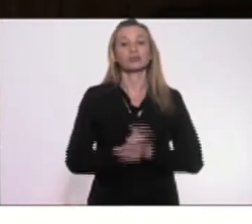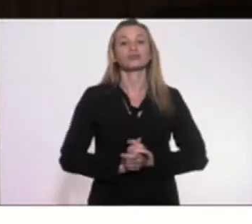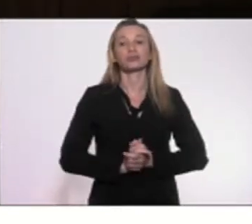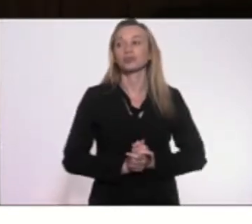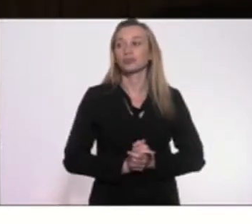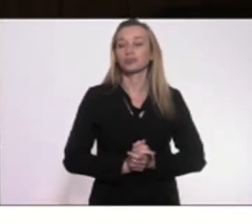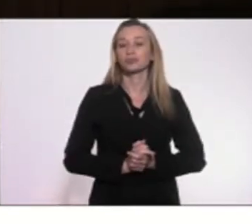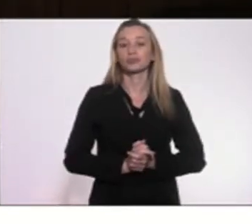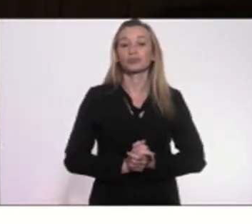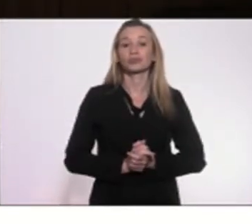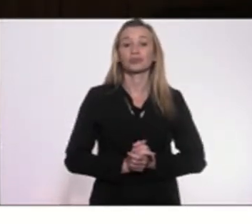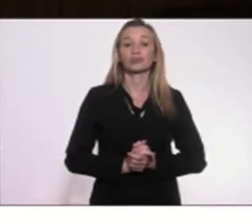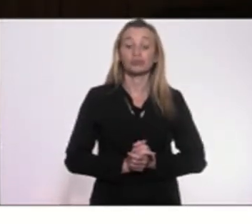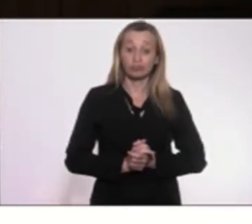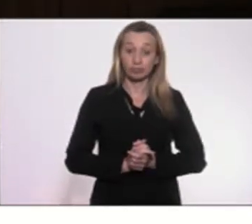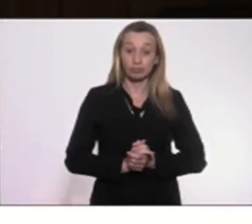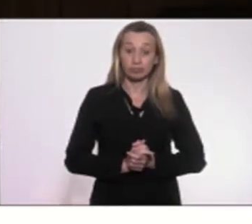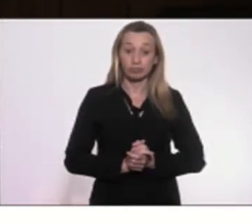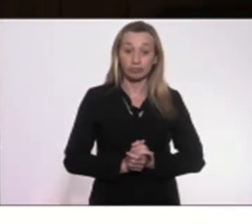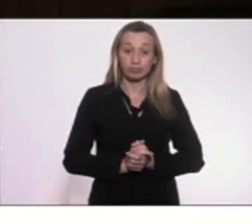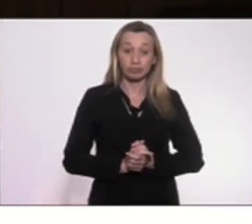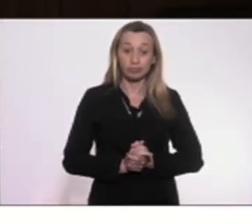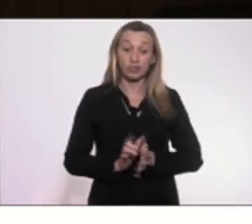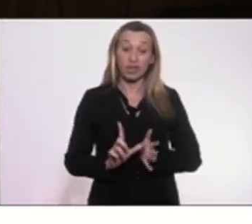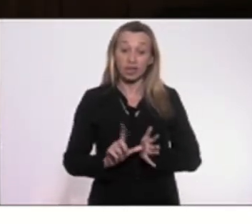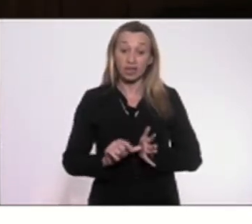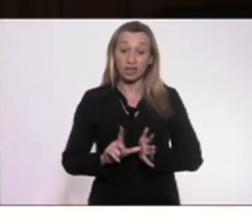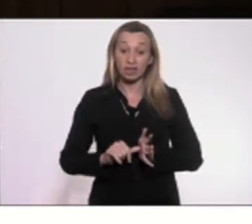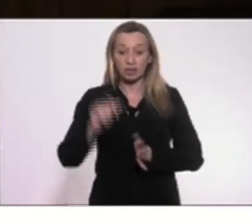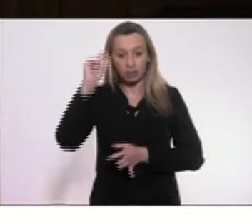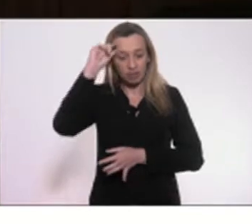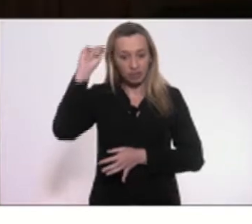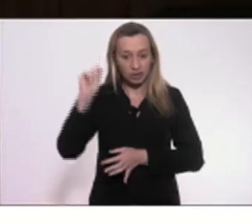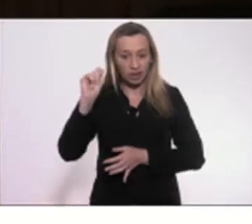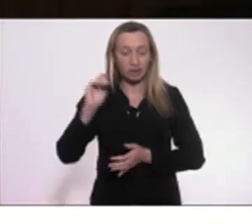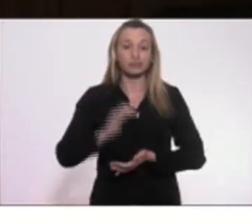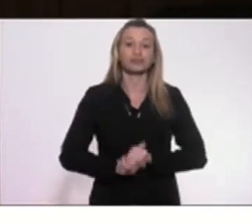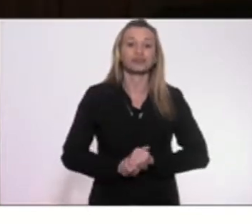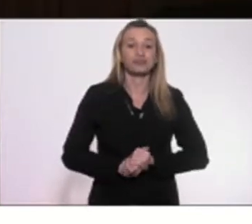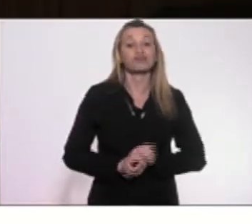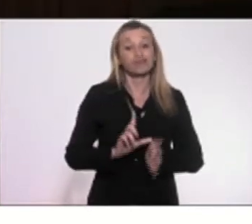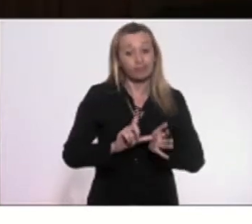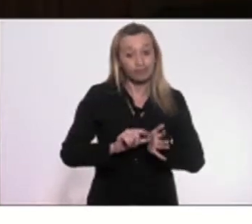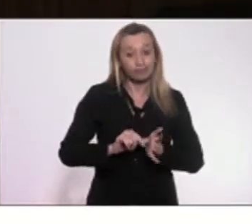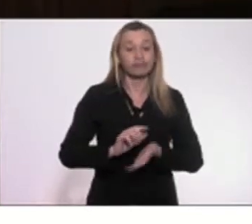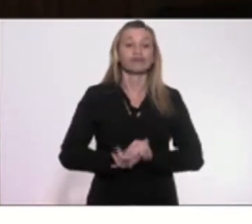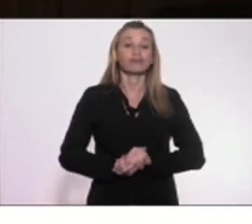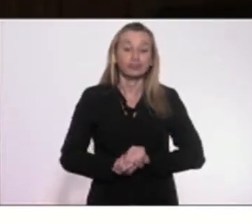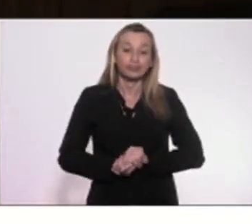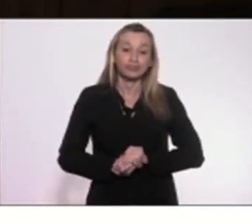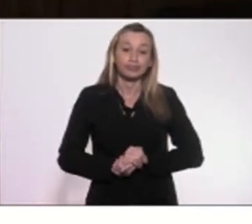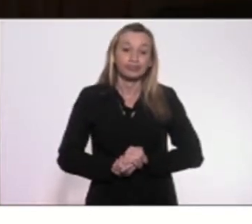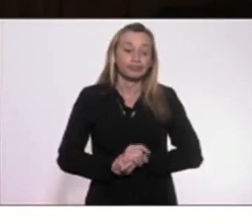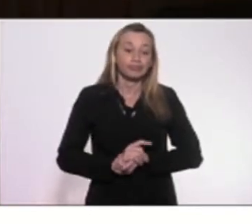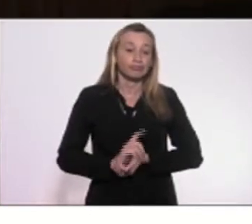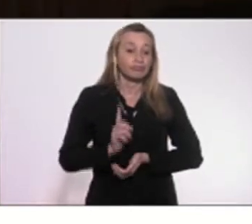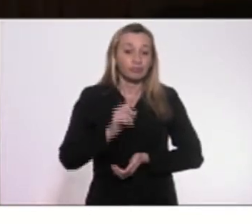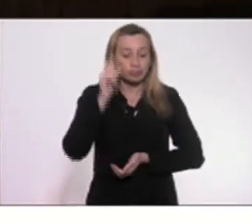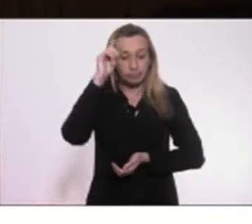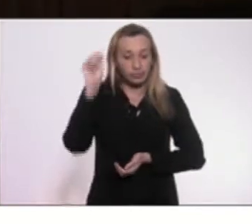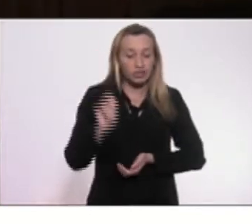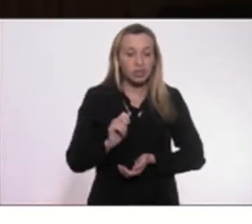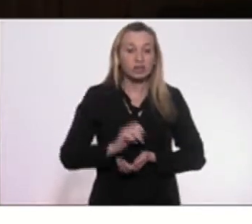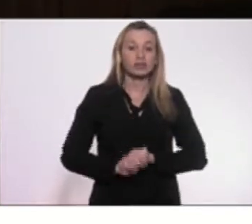E atrasado eram os africanos. Atrasados não eram os